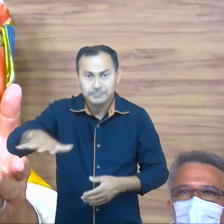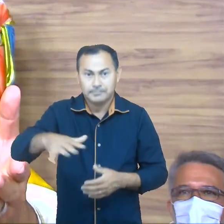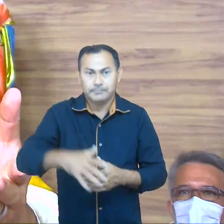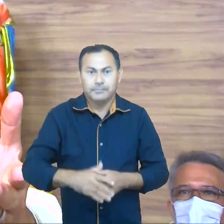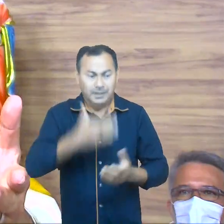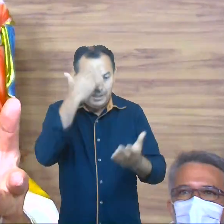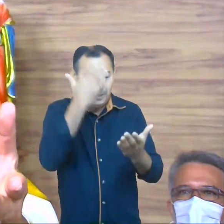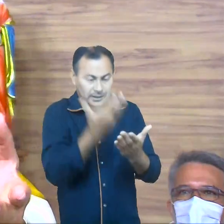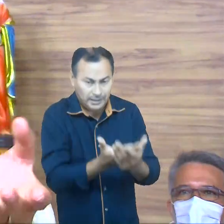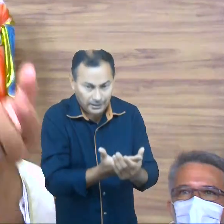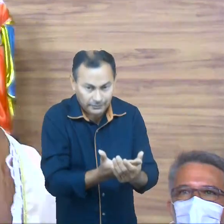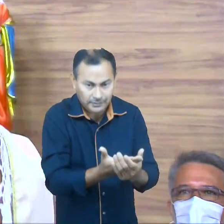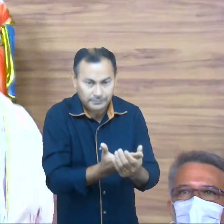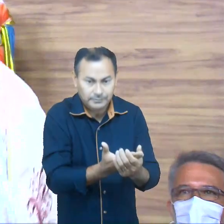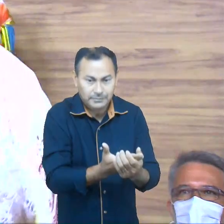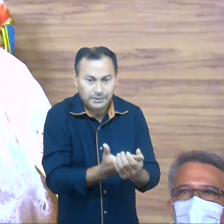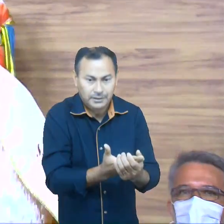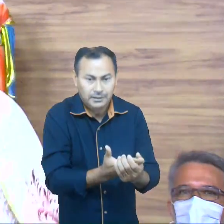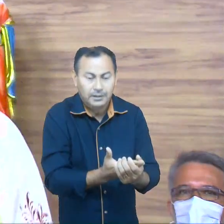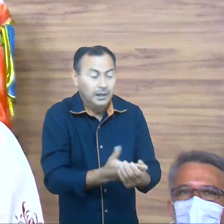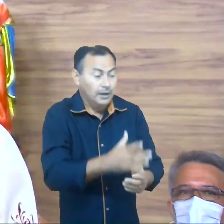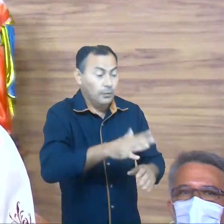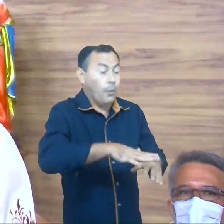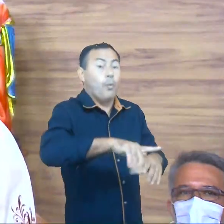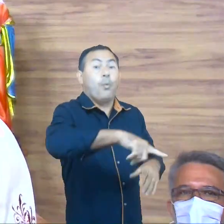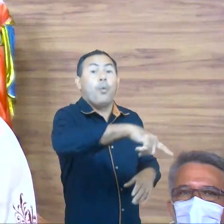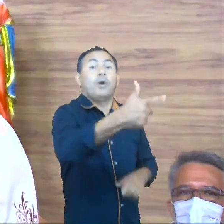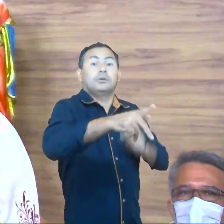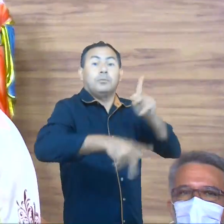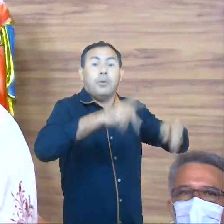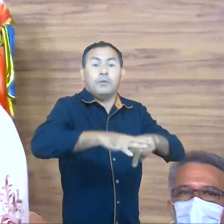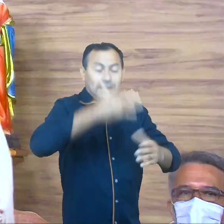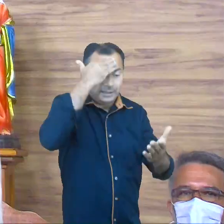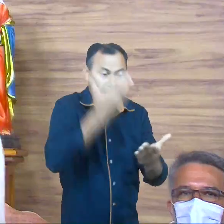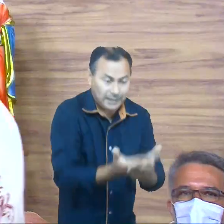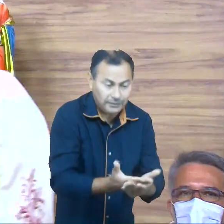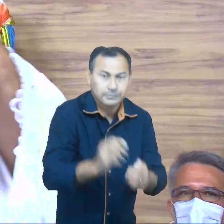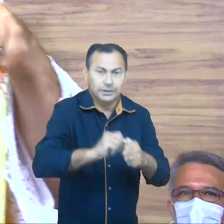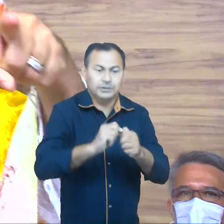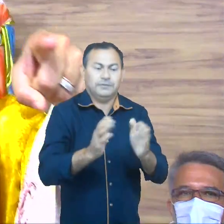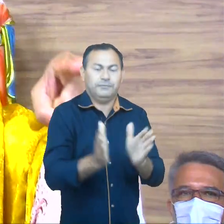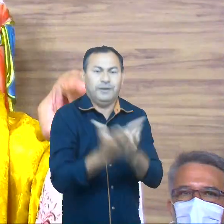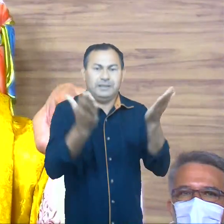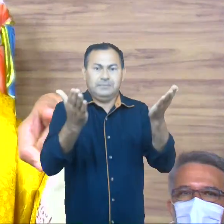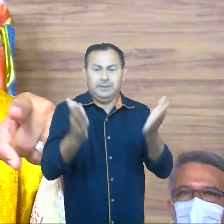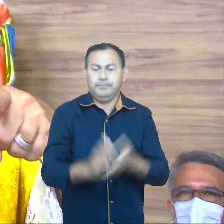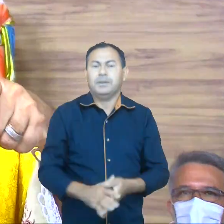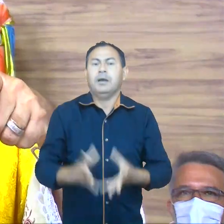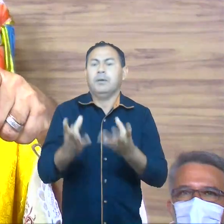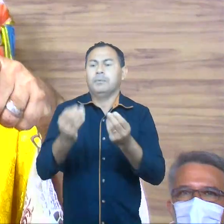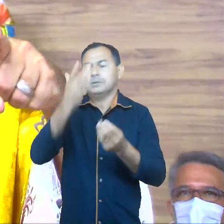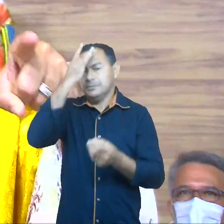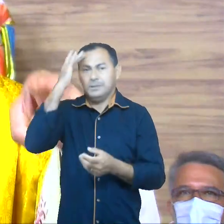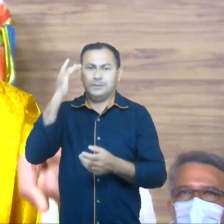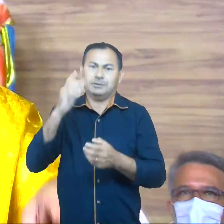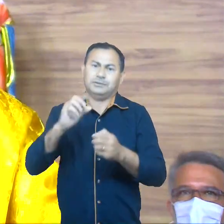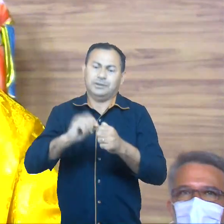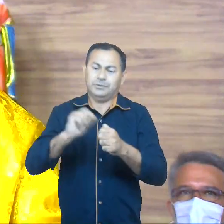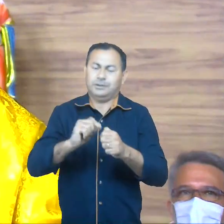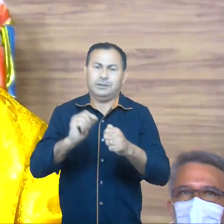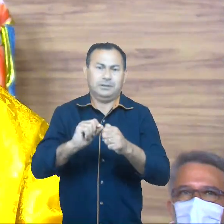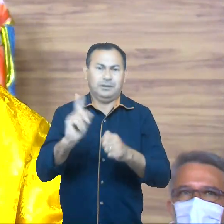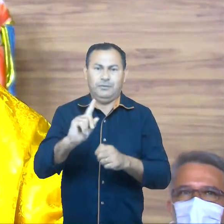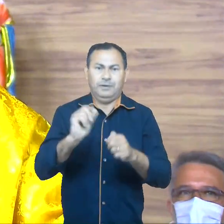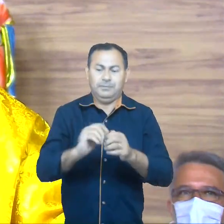que acreditavam, Jesus realizou o milagre. Mas muitos Jesus não realizou por causa da